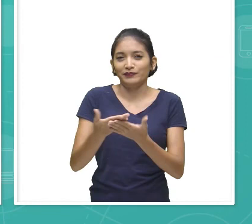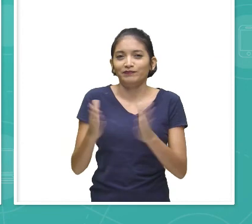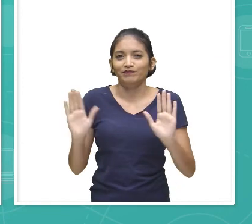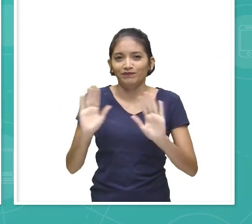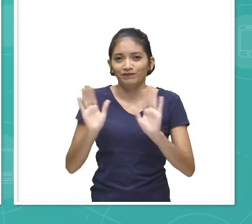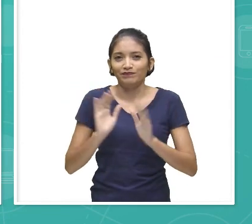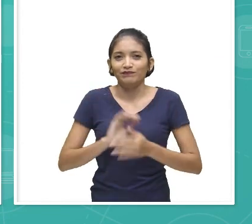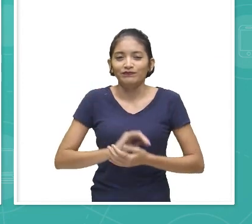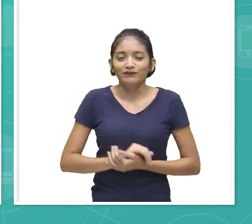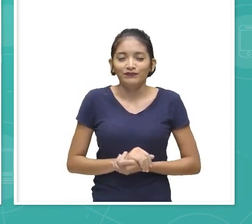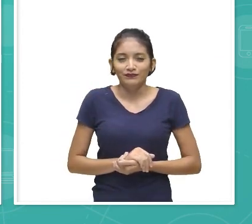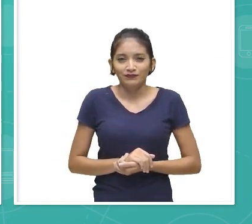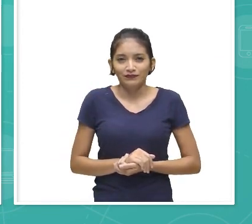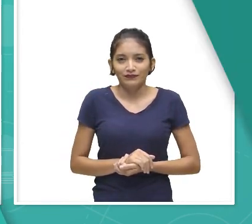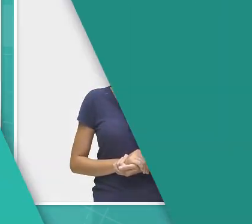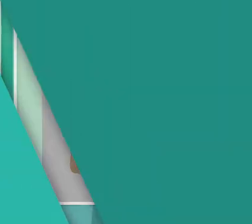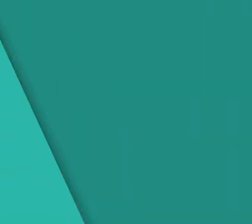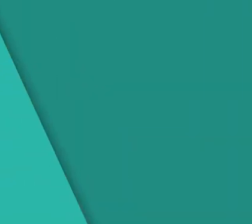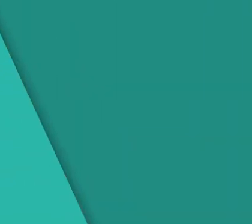aula.